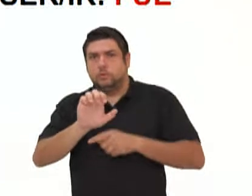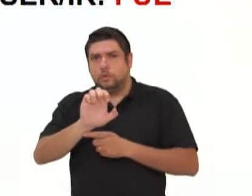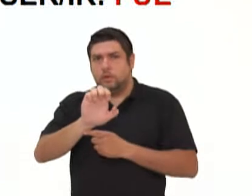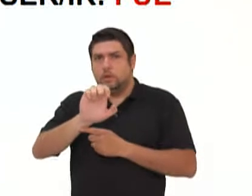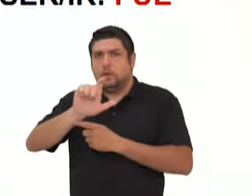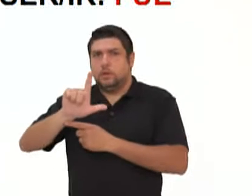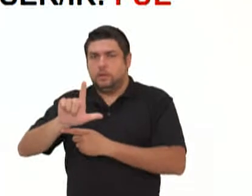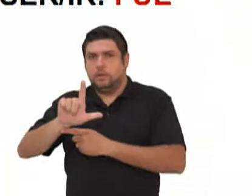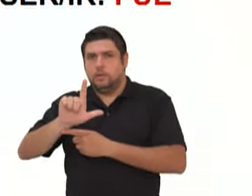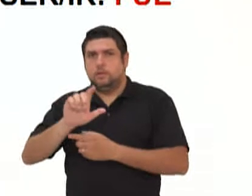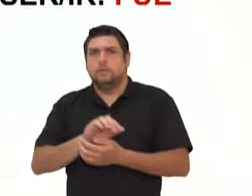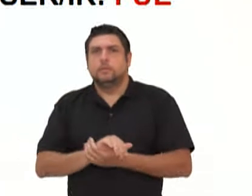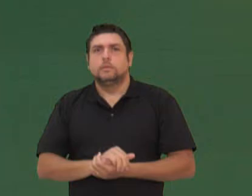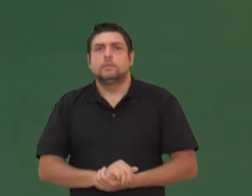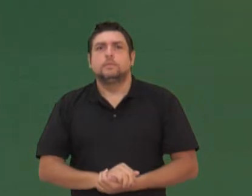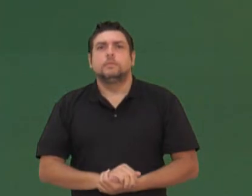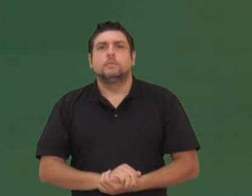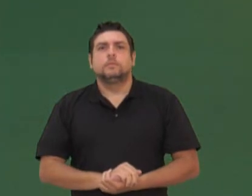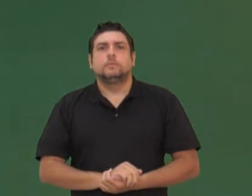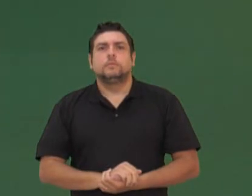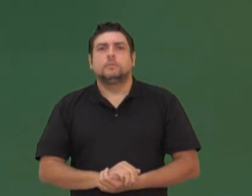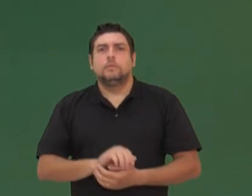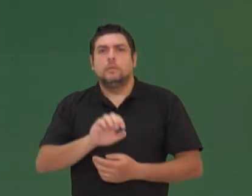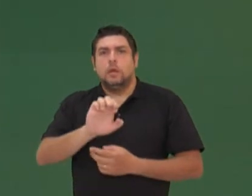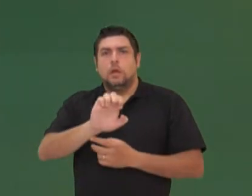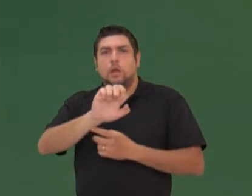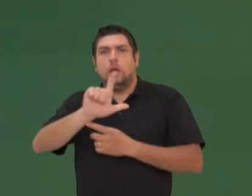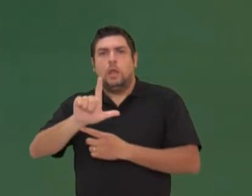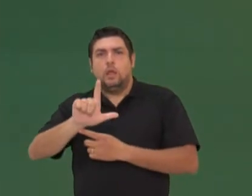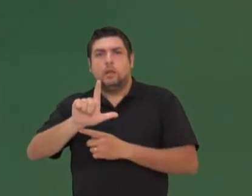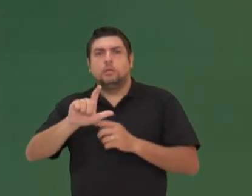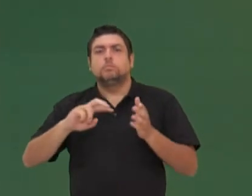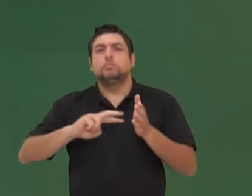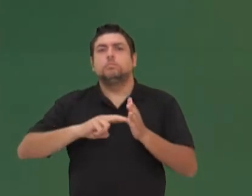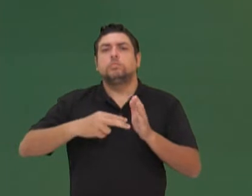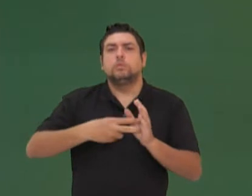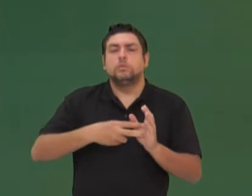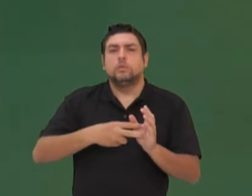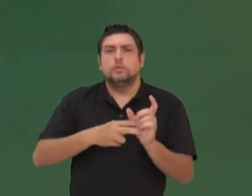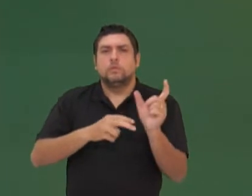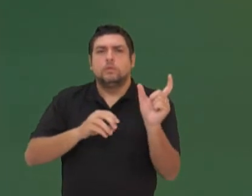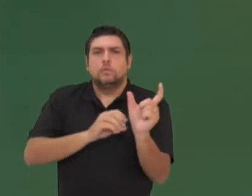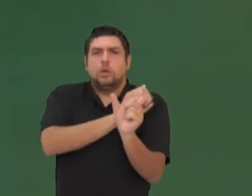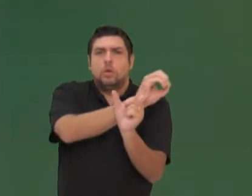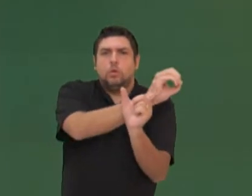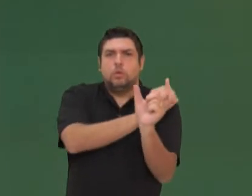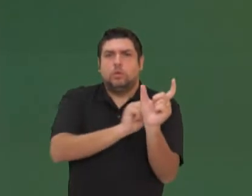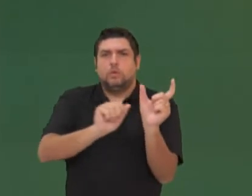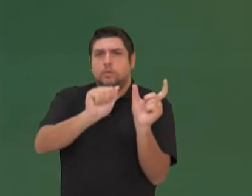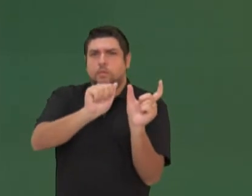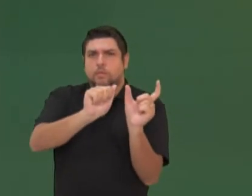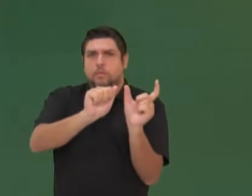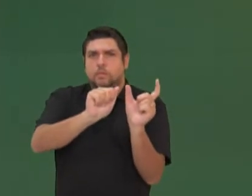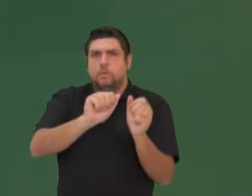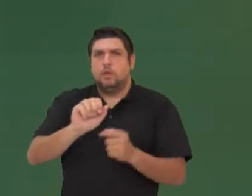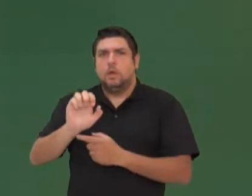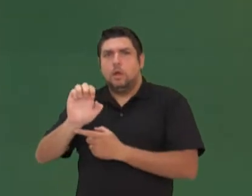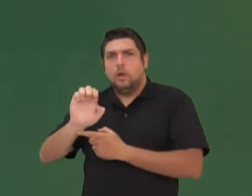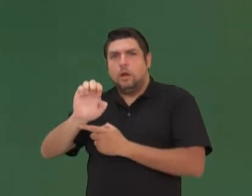certo? Ele sem acentuação, artículo. Ele. El professor. Perfeito?